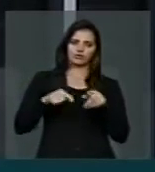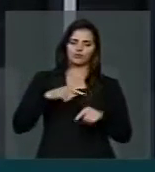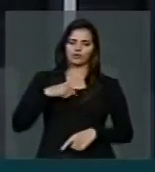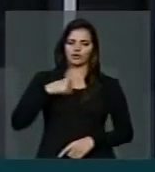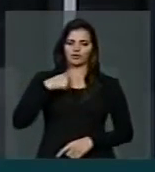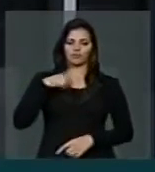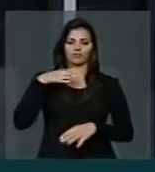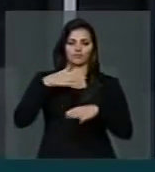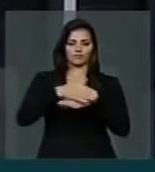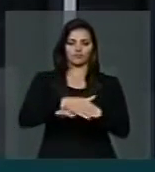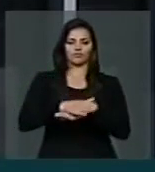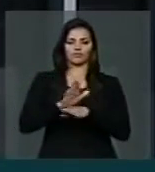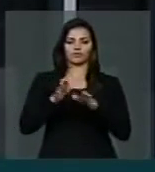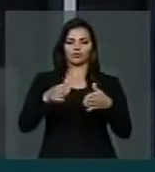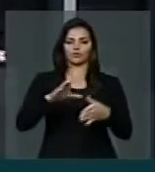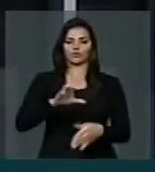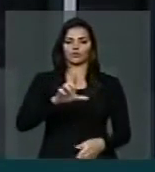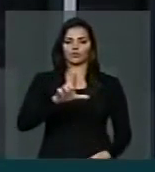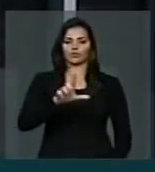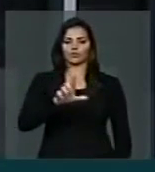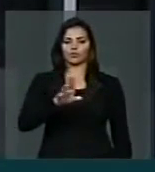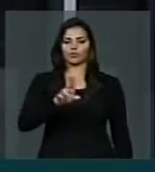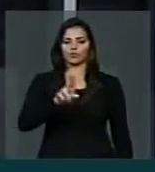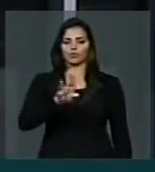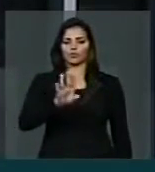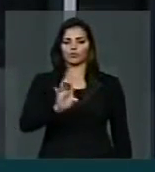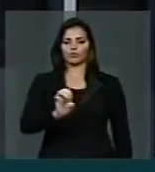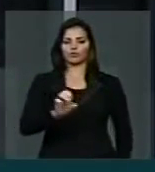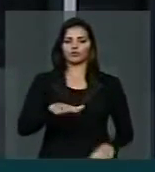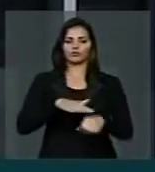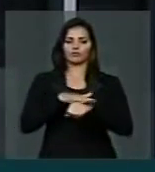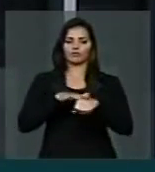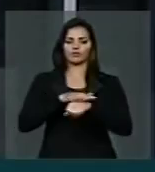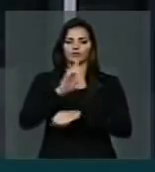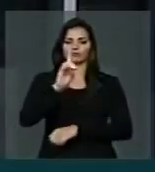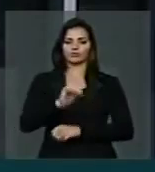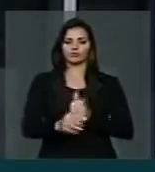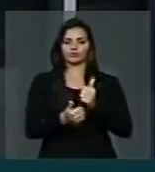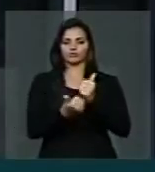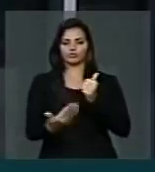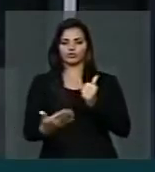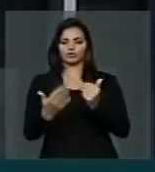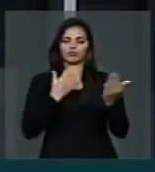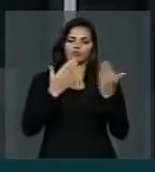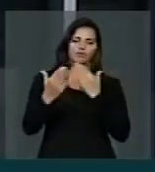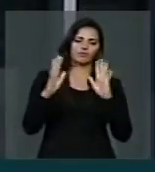participação direta com o clube, inclusive conversando com os dirigentes, com